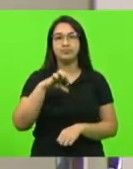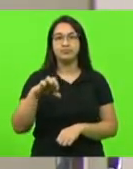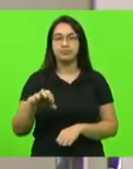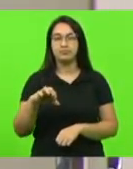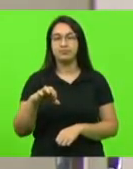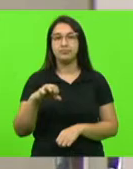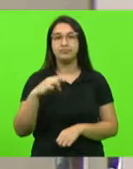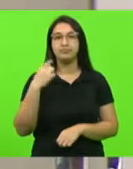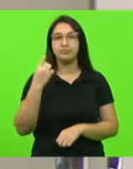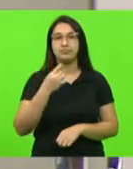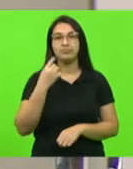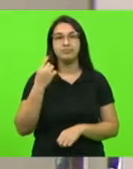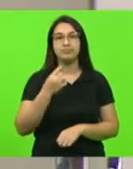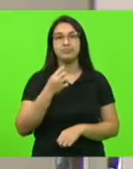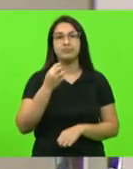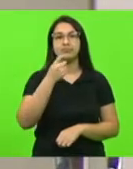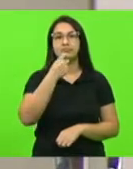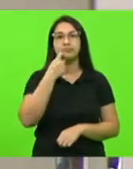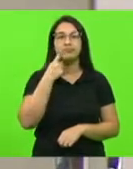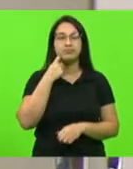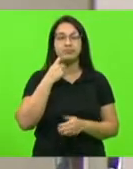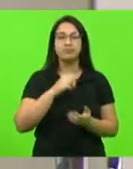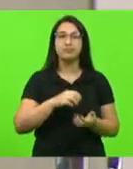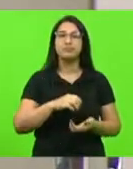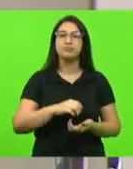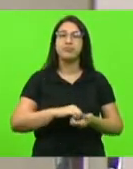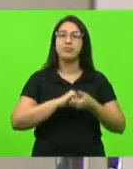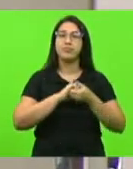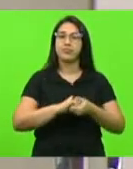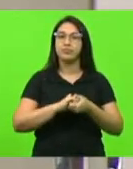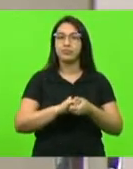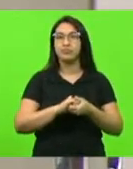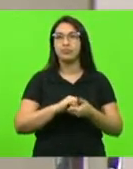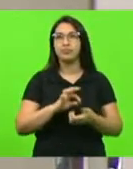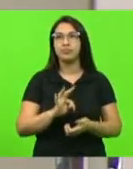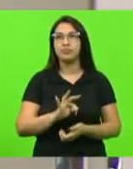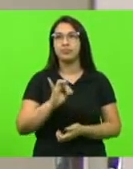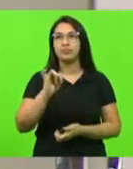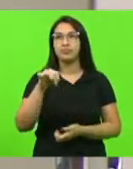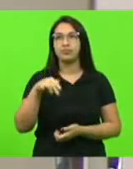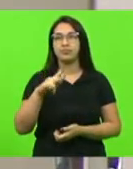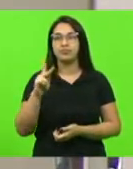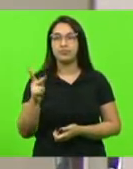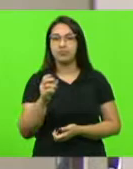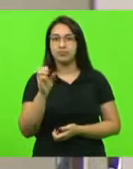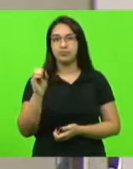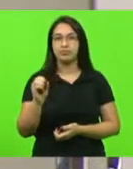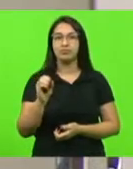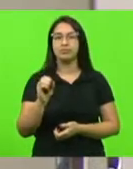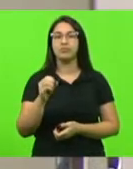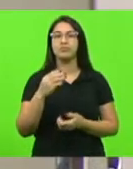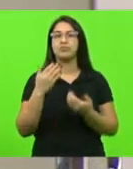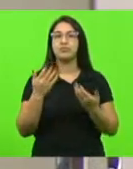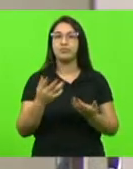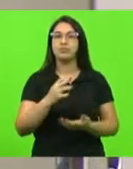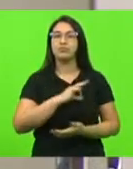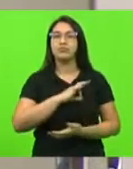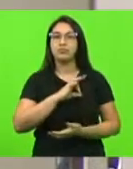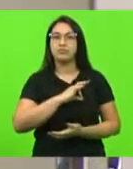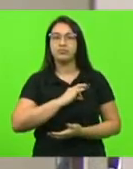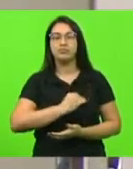deputado Tiago Frigo cumprimentando o senhor Tinhos Mar de Lima e Silva pela dedicação como policial civil